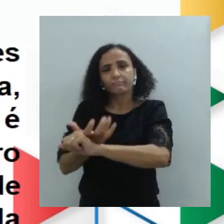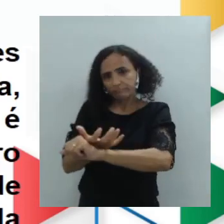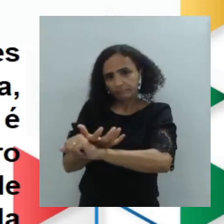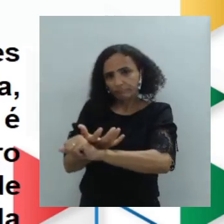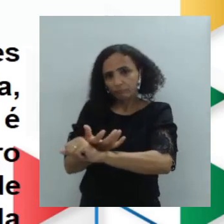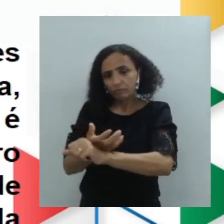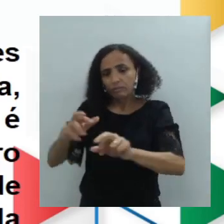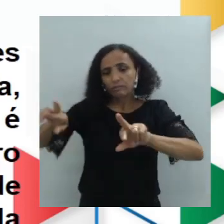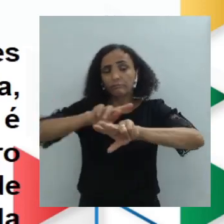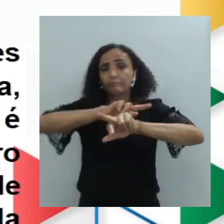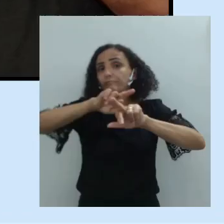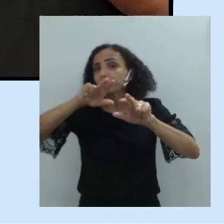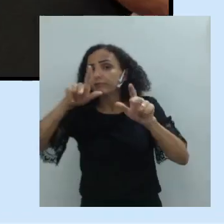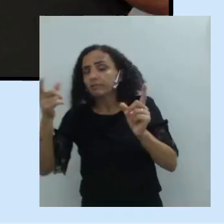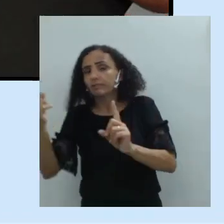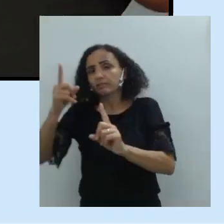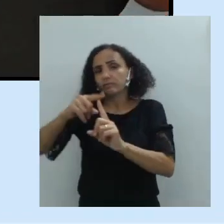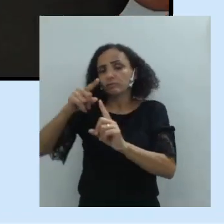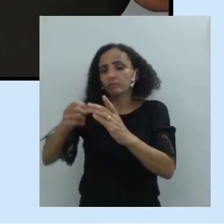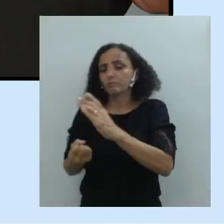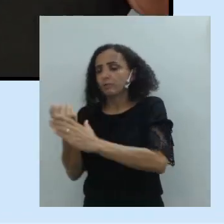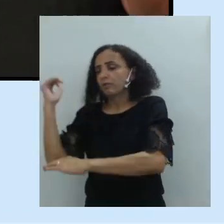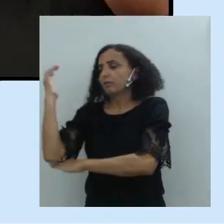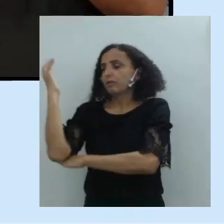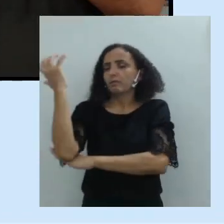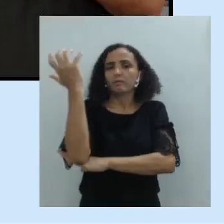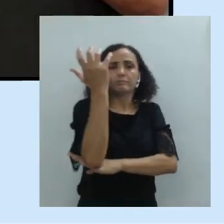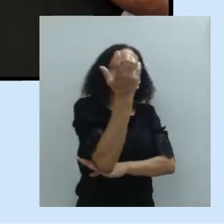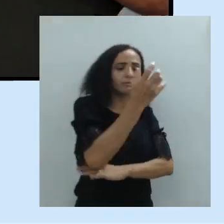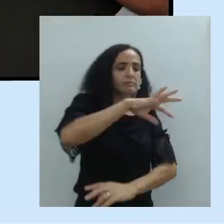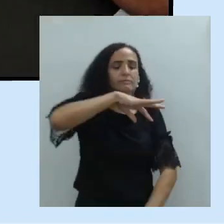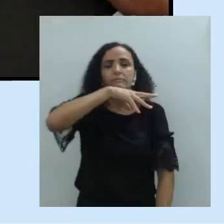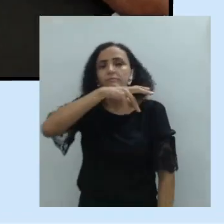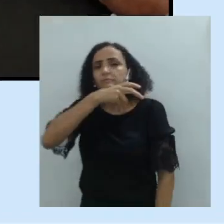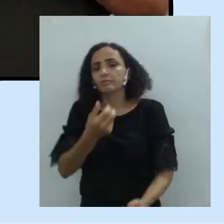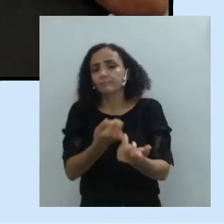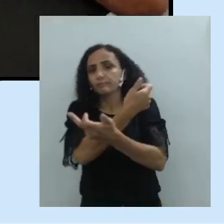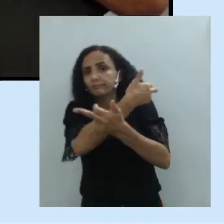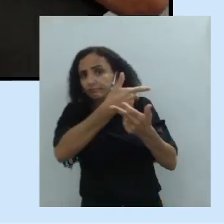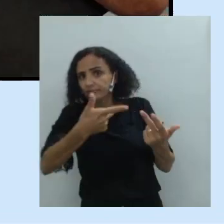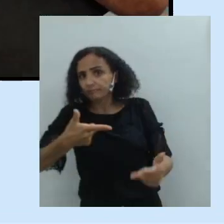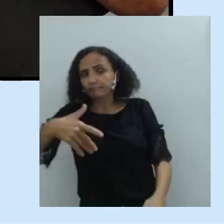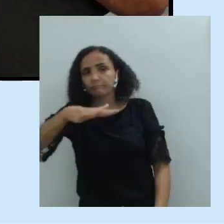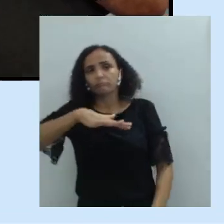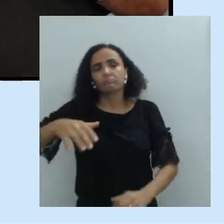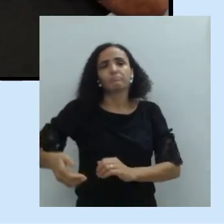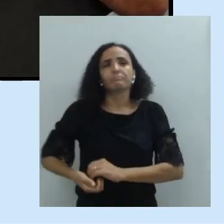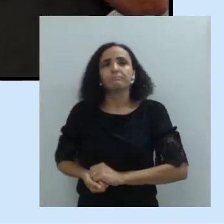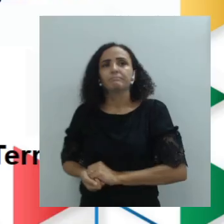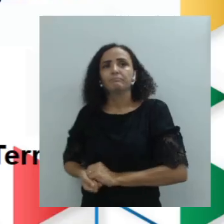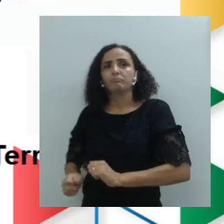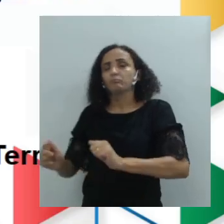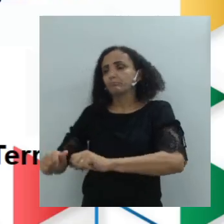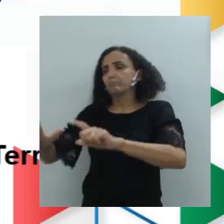uma diversidade de plantas, uma diversidade de animais nativos, tá certo? Como lá na tela,